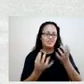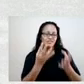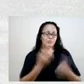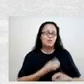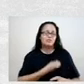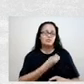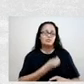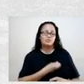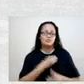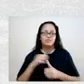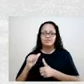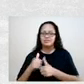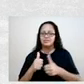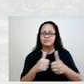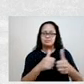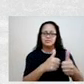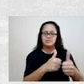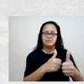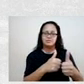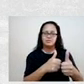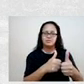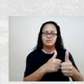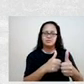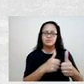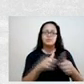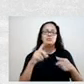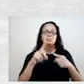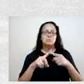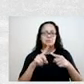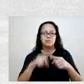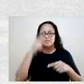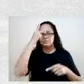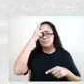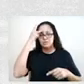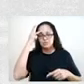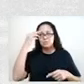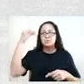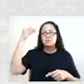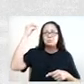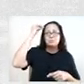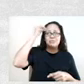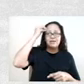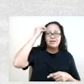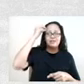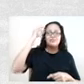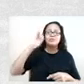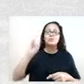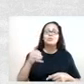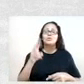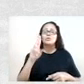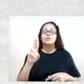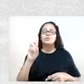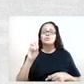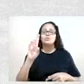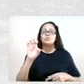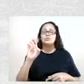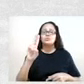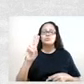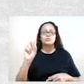Essas perseguições, então, ocorriam porque as pessoas culpavam os judeus porque eles não eram cristãos, né? Que era a religião